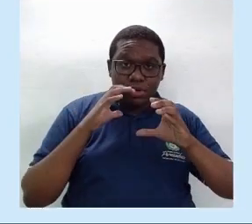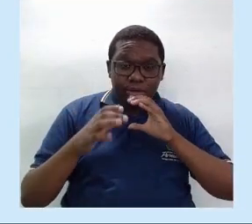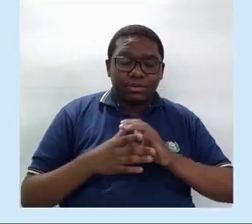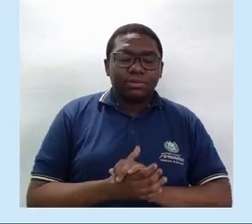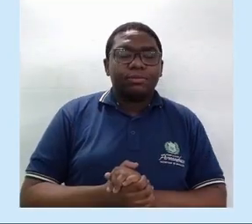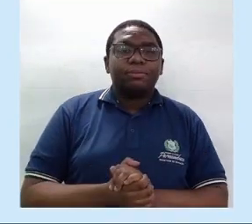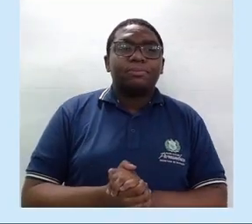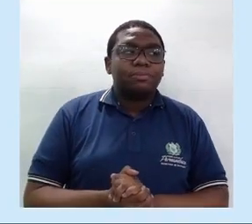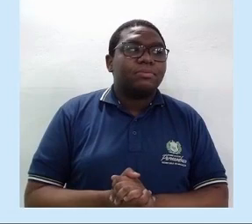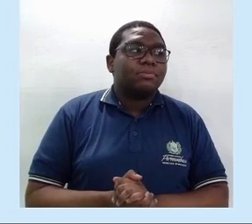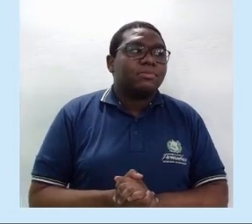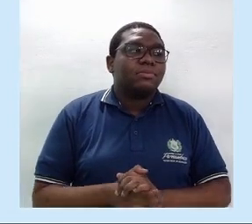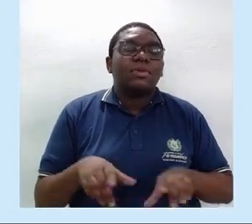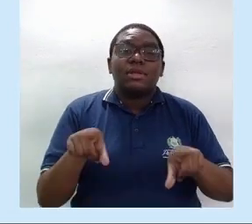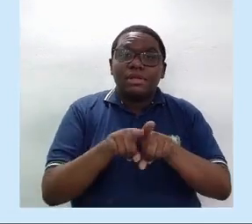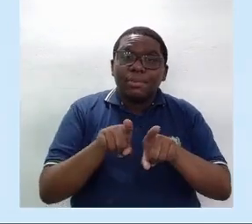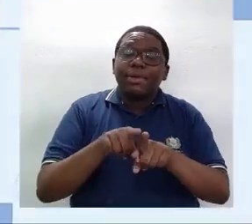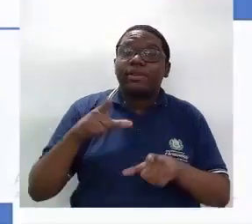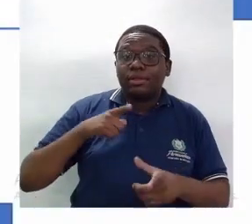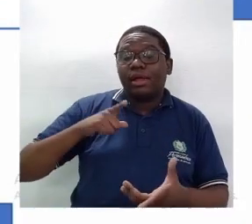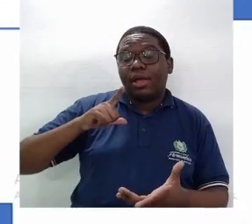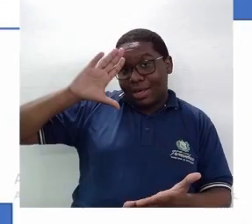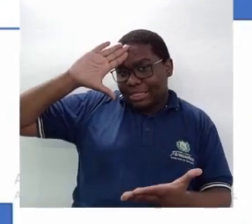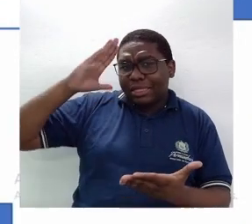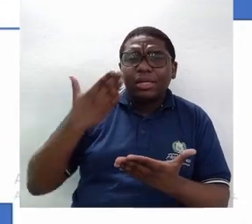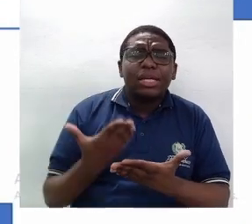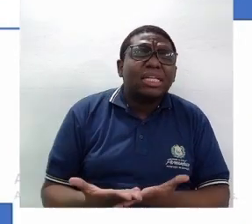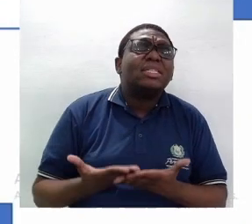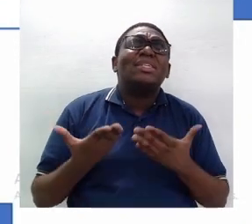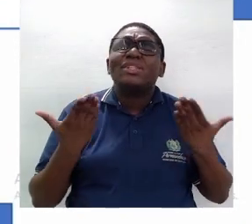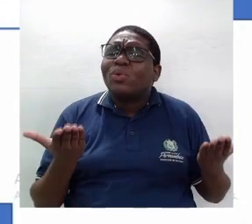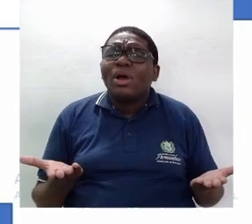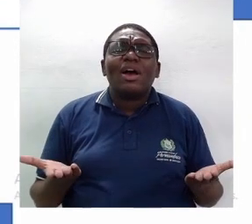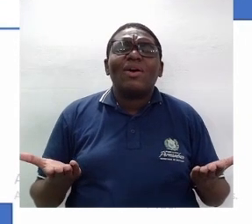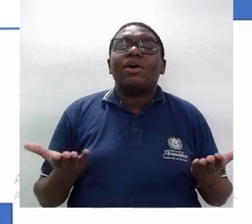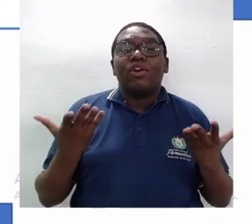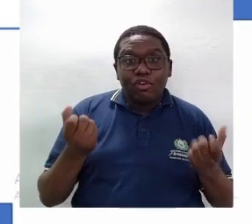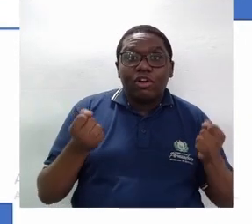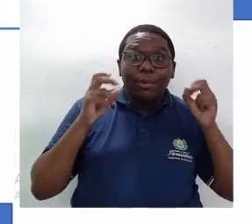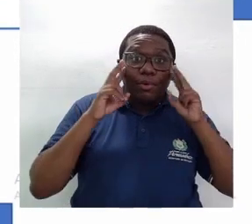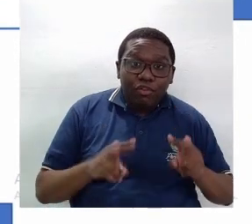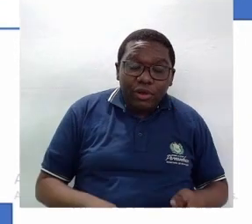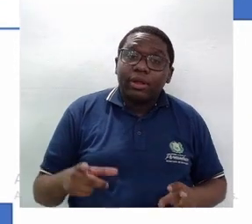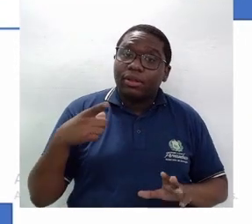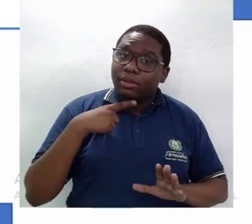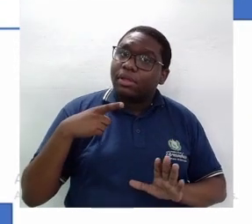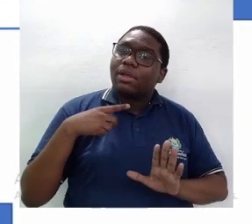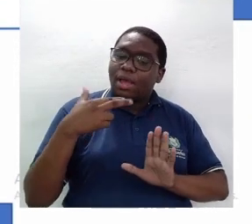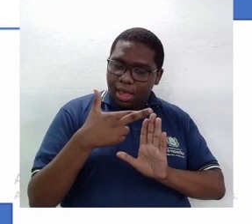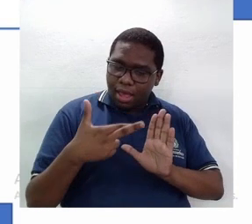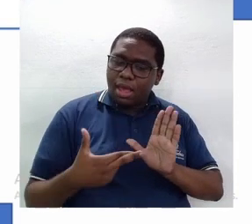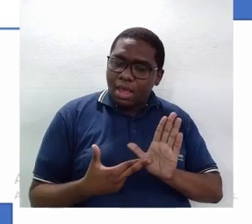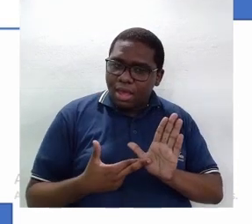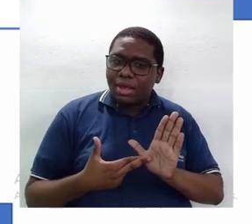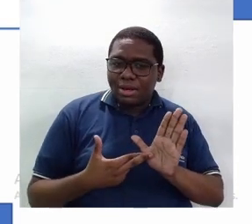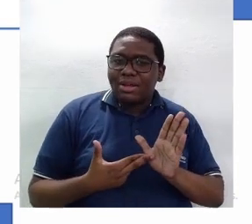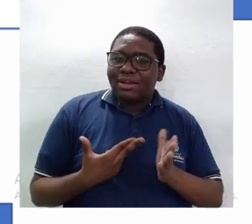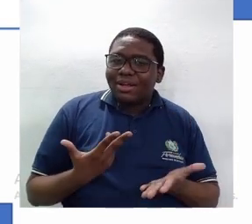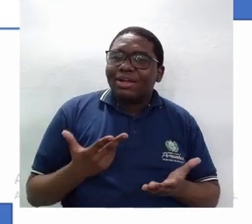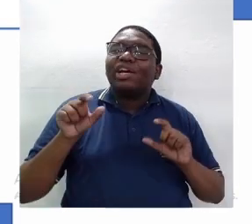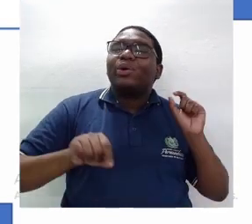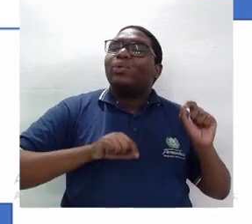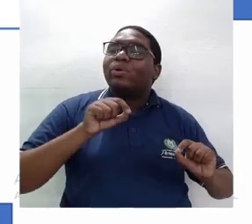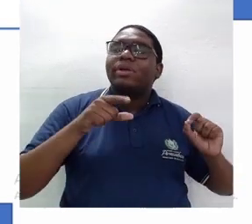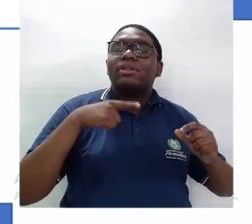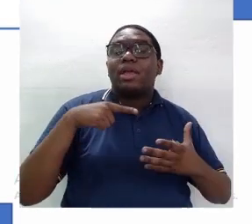aqui. E ainda nós temos as crenças. Quais são as crenças? Vamos ver. A doutrina espírita baseia-se em